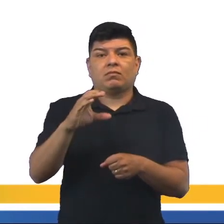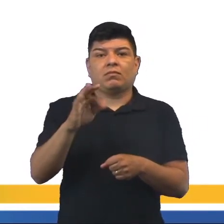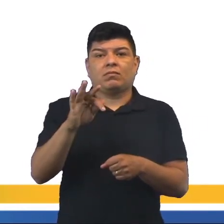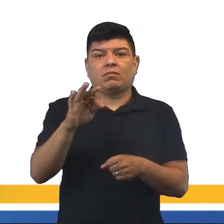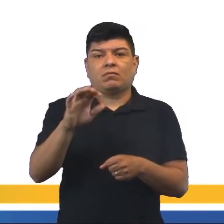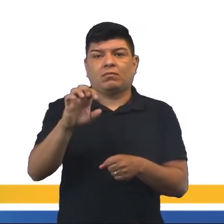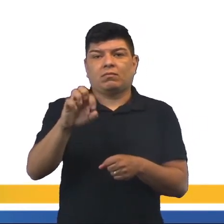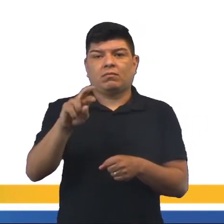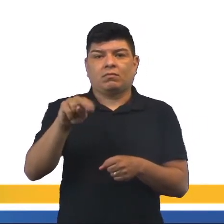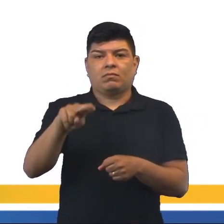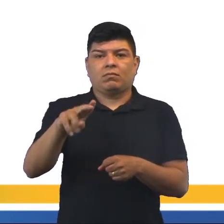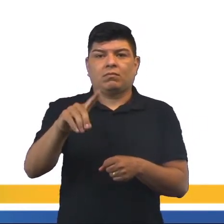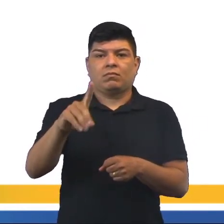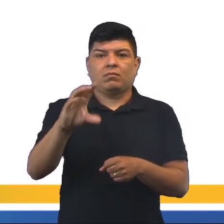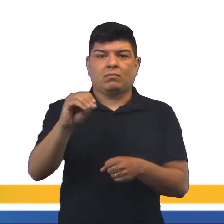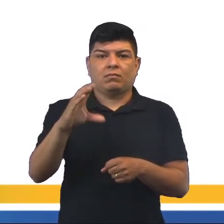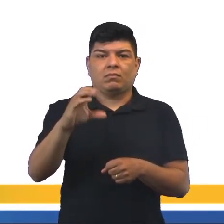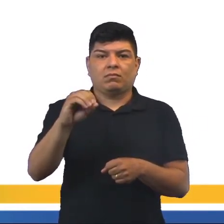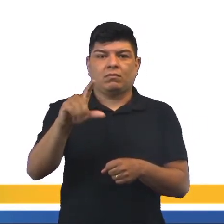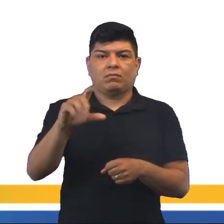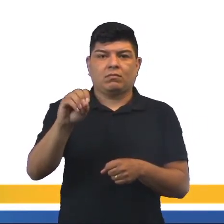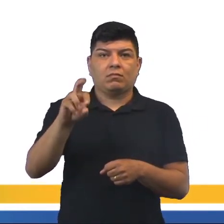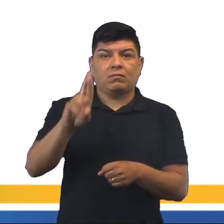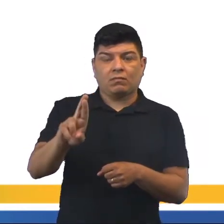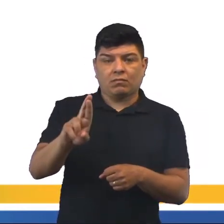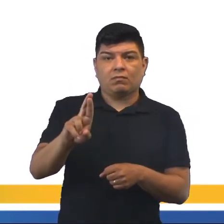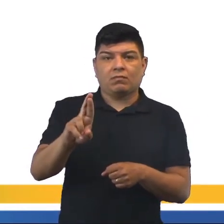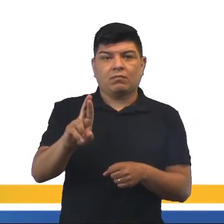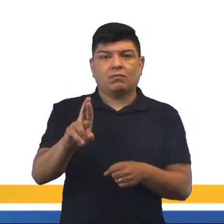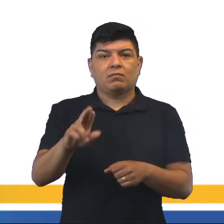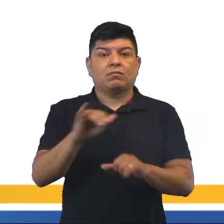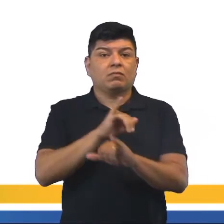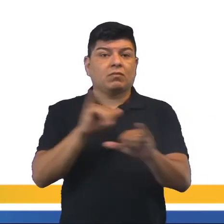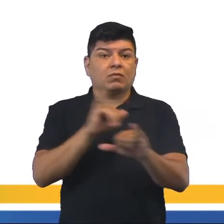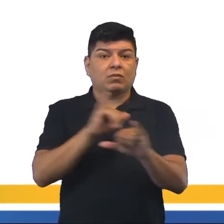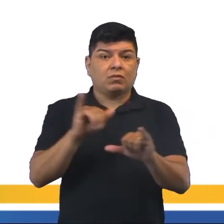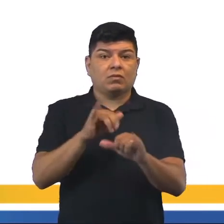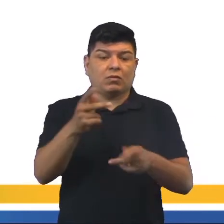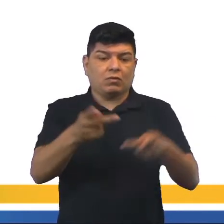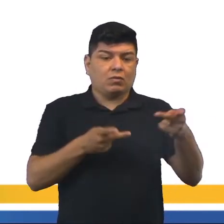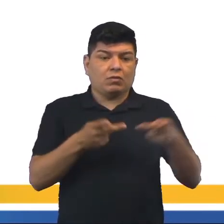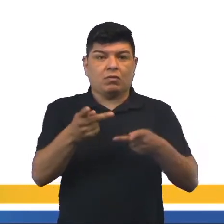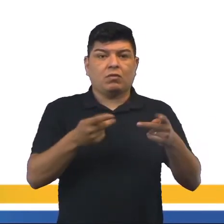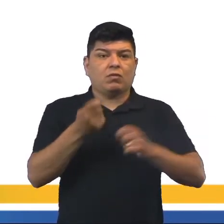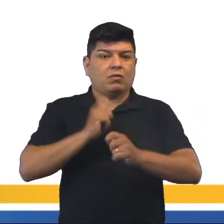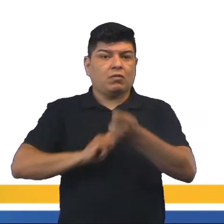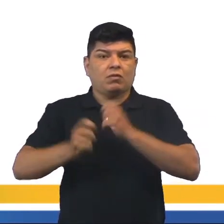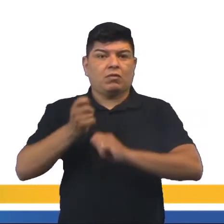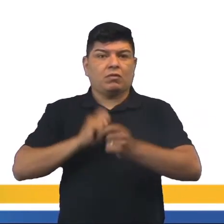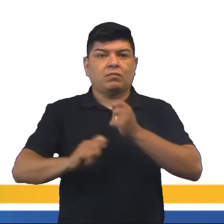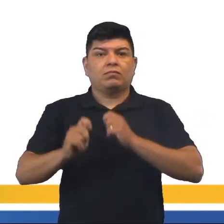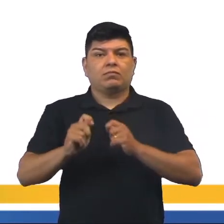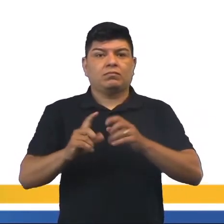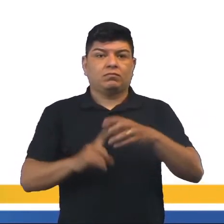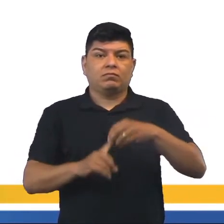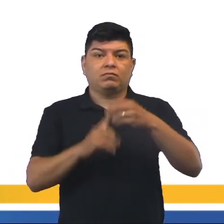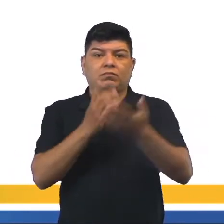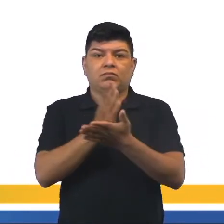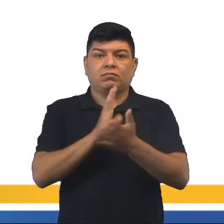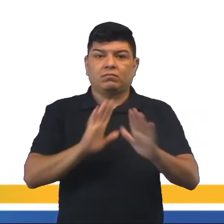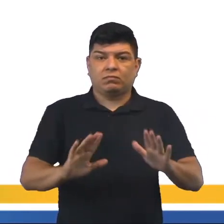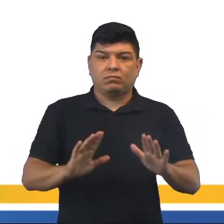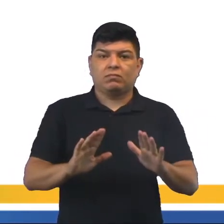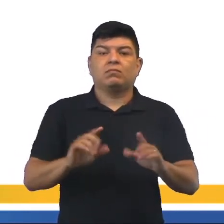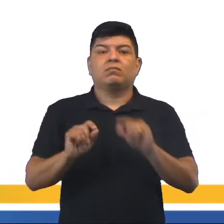Mello, com um estilo moderno e o discurso moralizante. Elabora um plano econômico peculiar para acabar com a